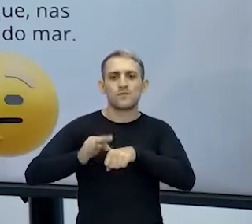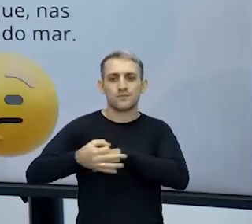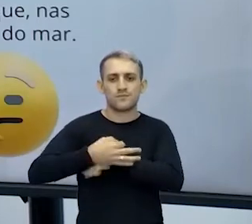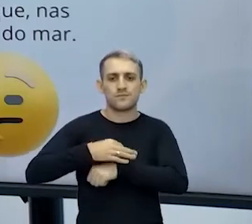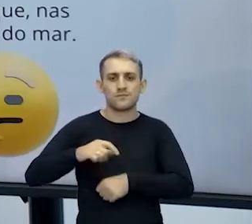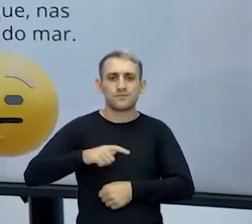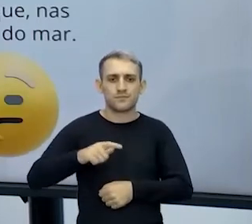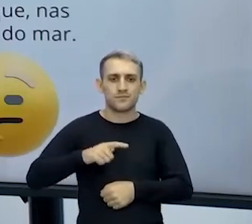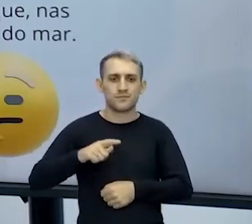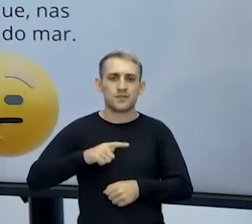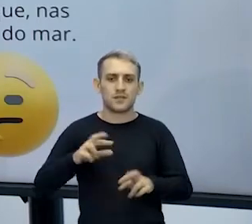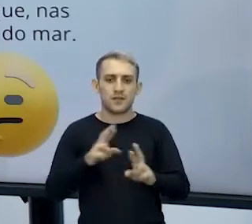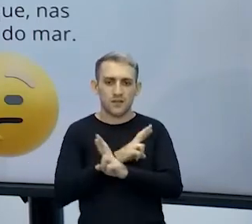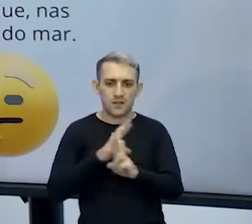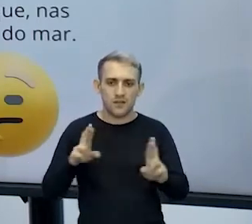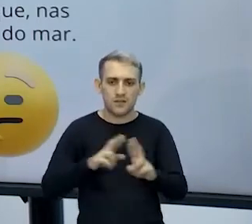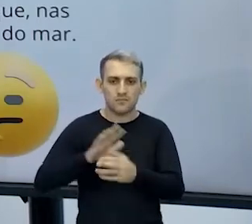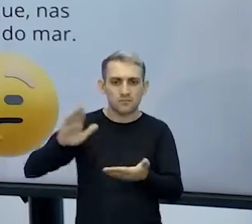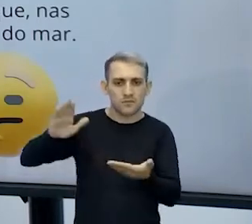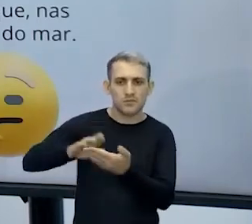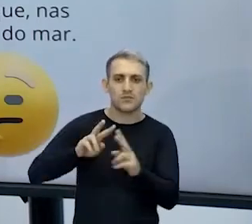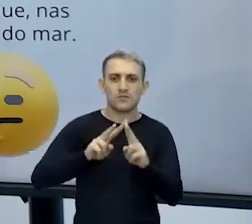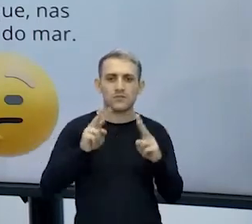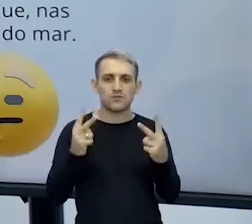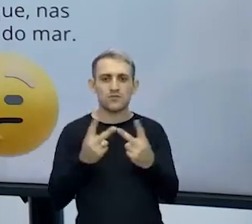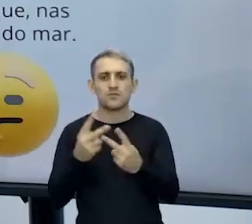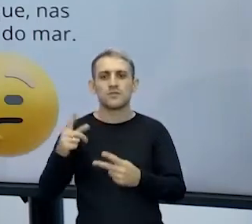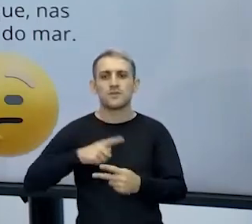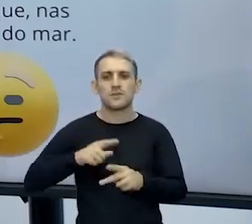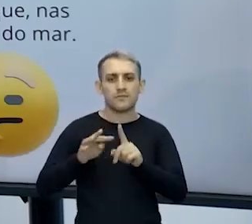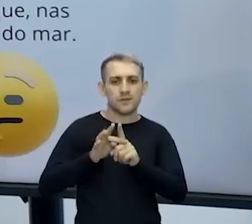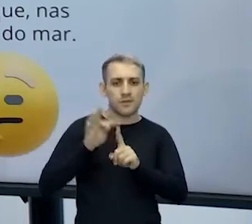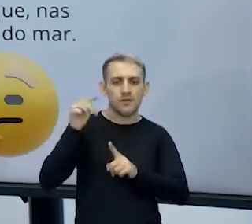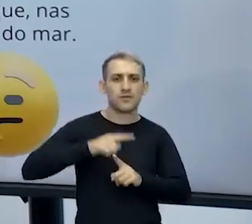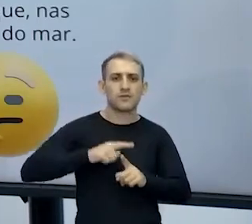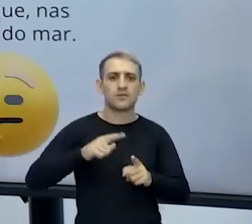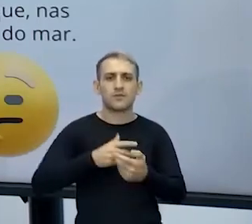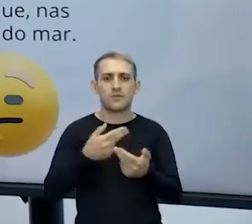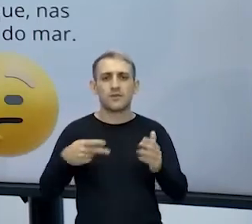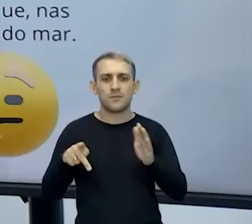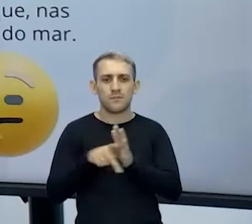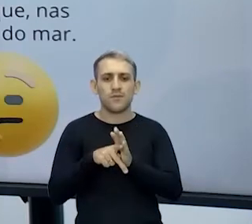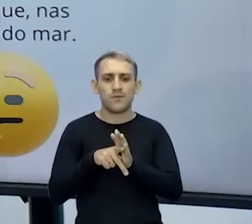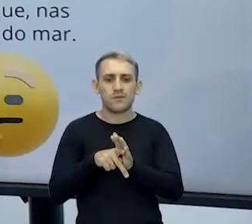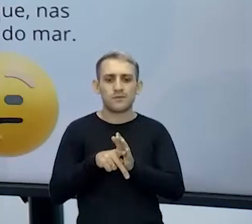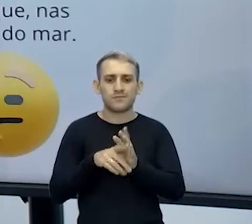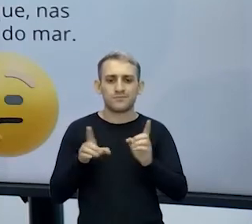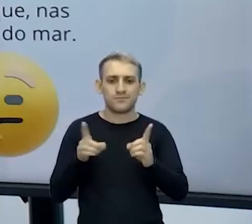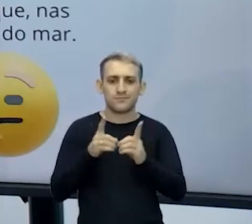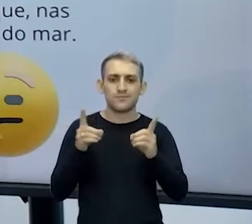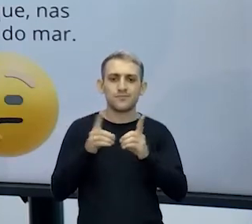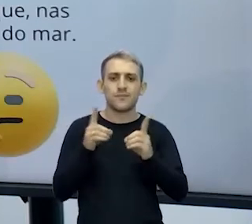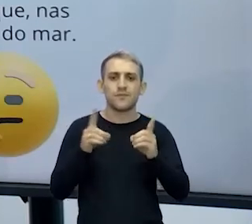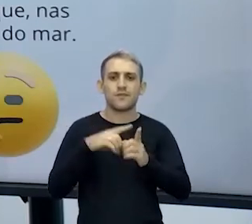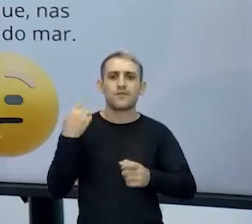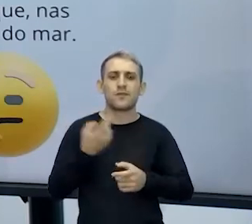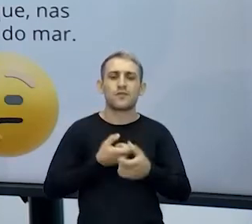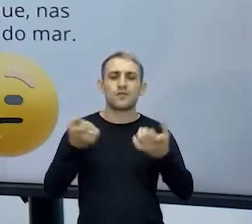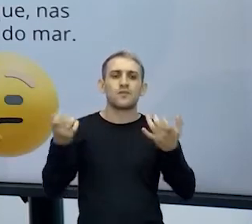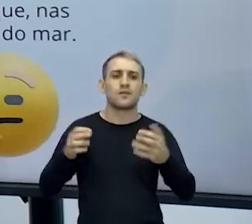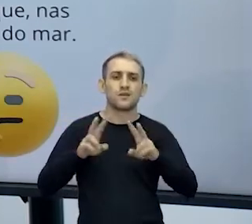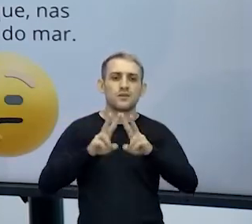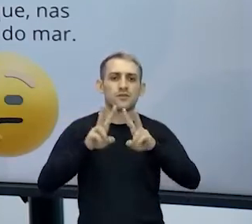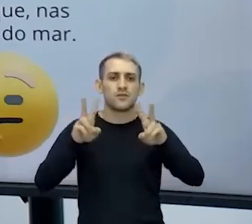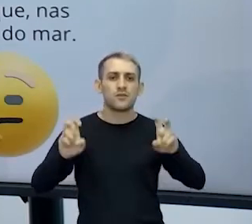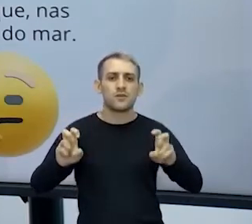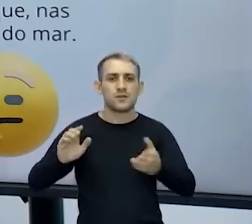tem a relação de pressão, volume, né? Número de moléculas, temperatura, aquela relação termodinâmica, que a gente fala muito com os nossos estudantes, né, na segunda série,